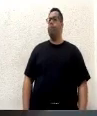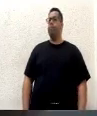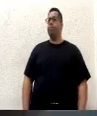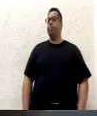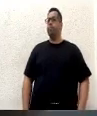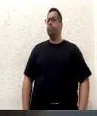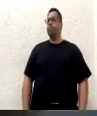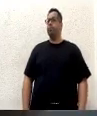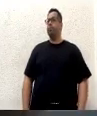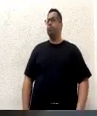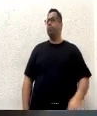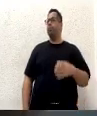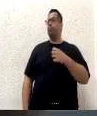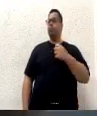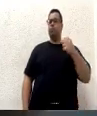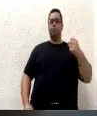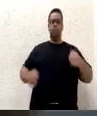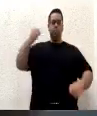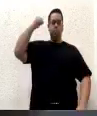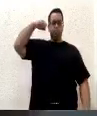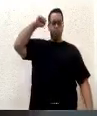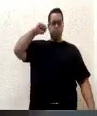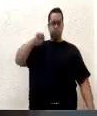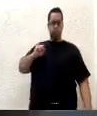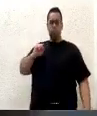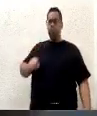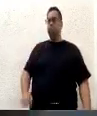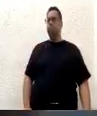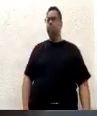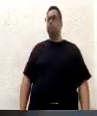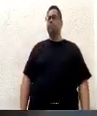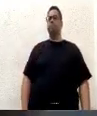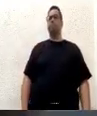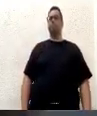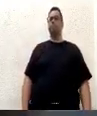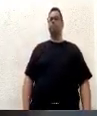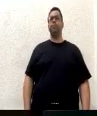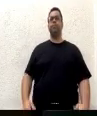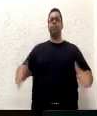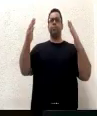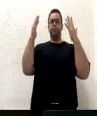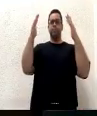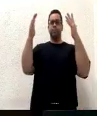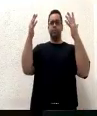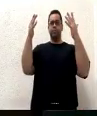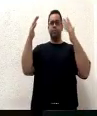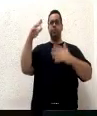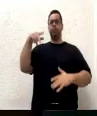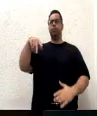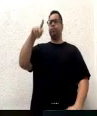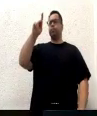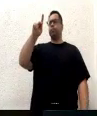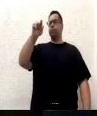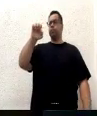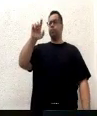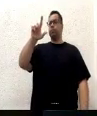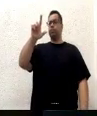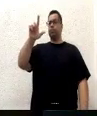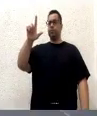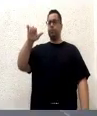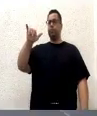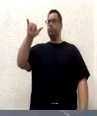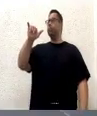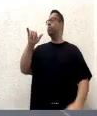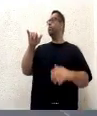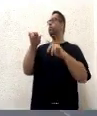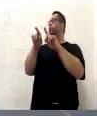a vereadora Silvana. Quero parabenizar, né, a Kelly e a Nayara pelo excelente